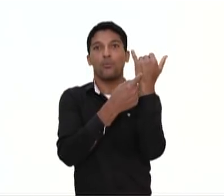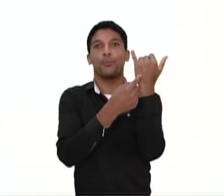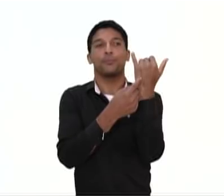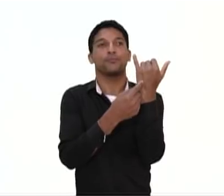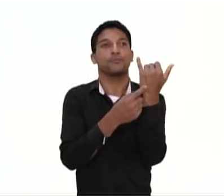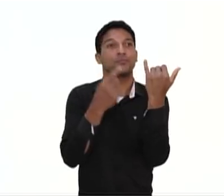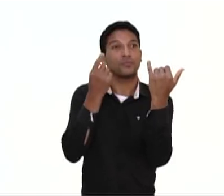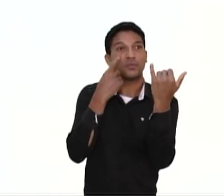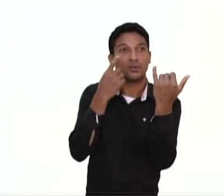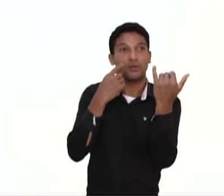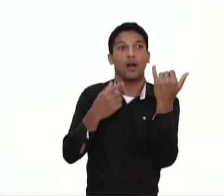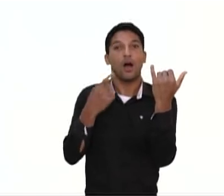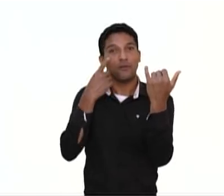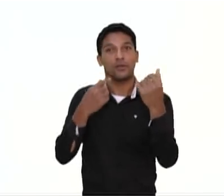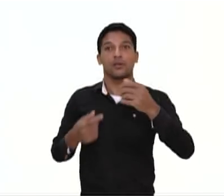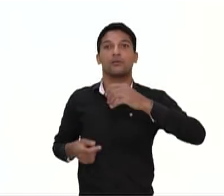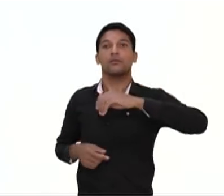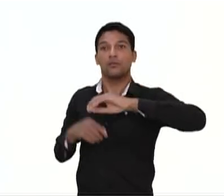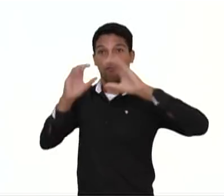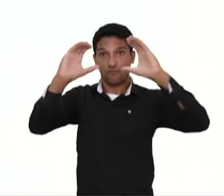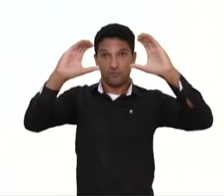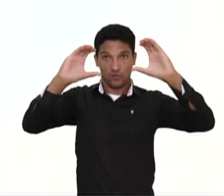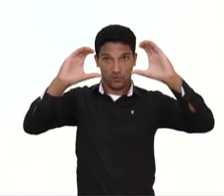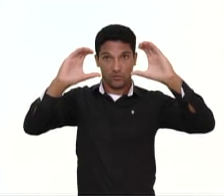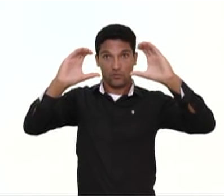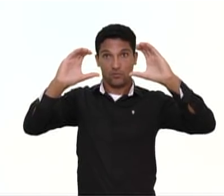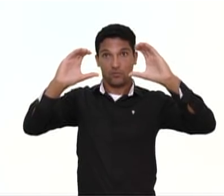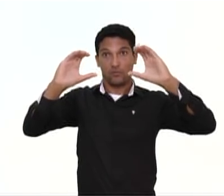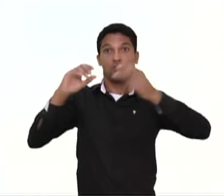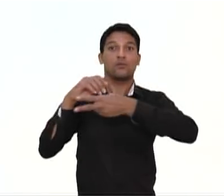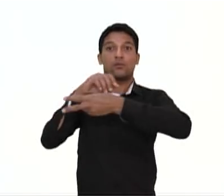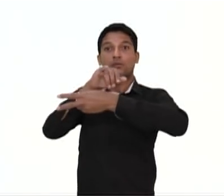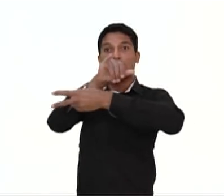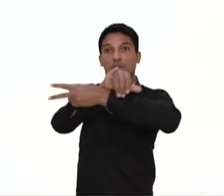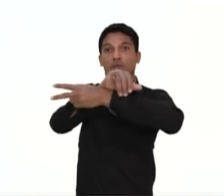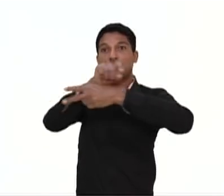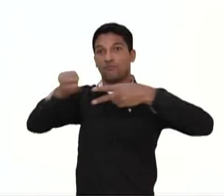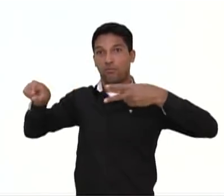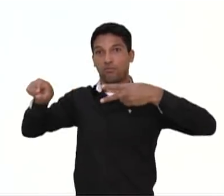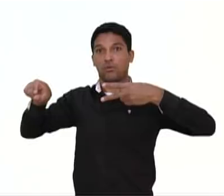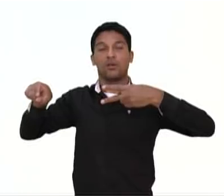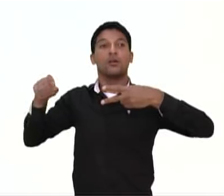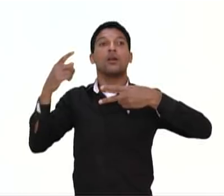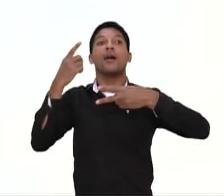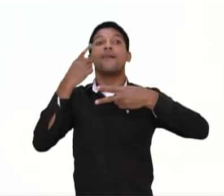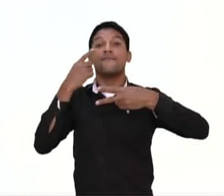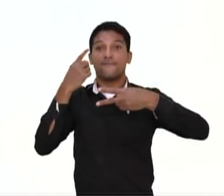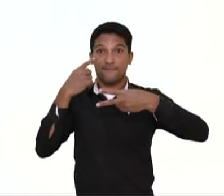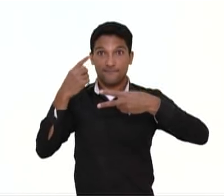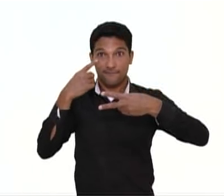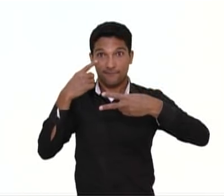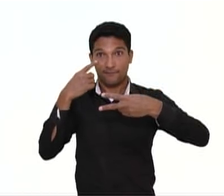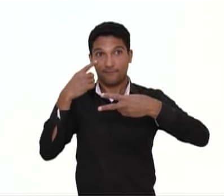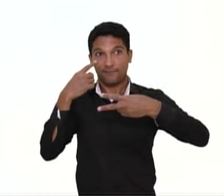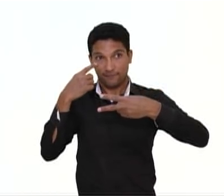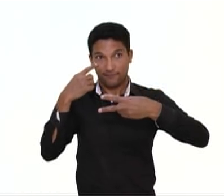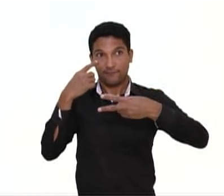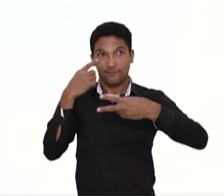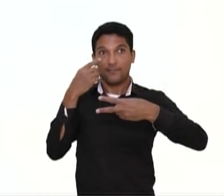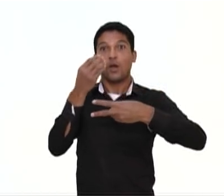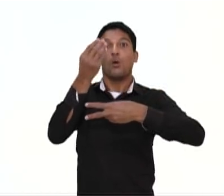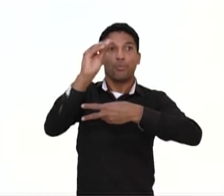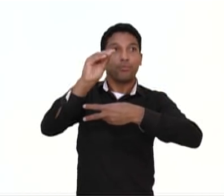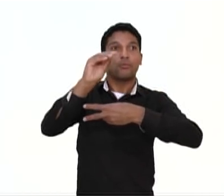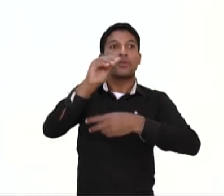O gráfico de uma função quadrática, nesse formato aqui, intercepta o eixo y no ponto de